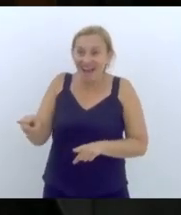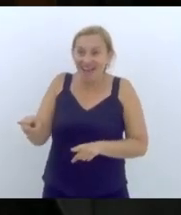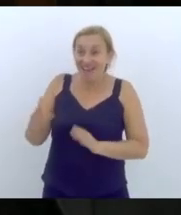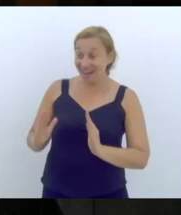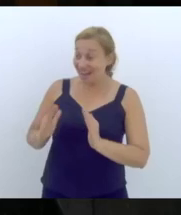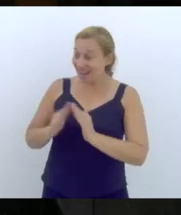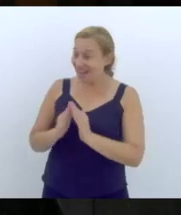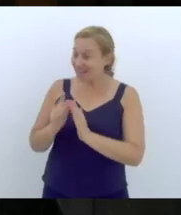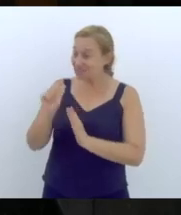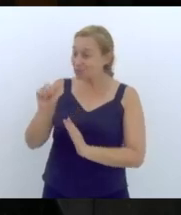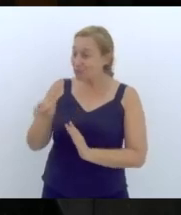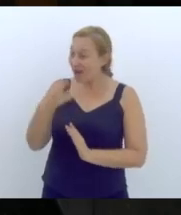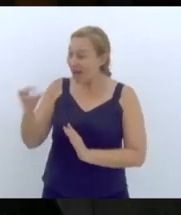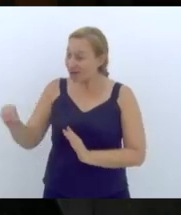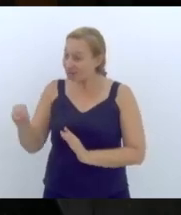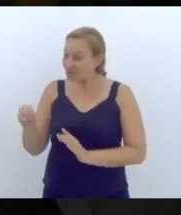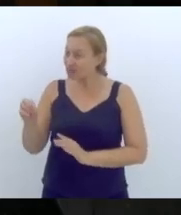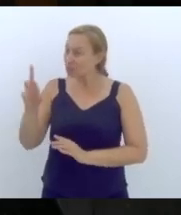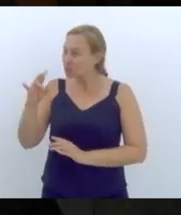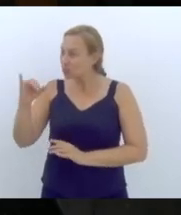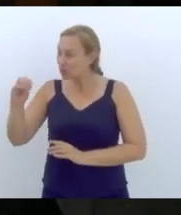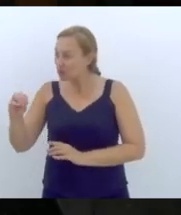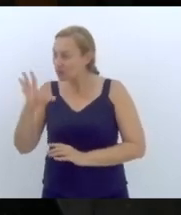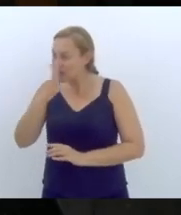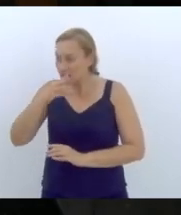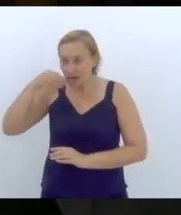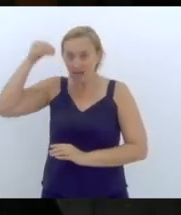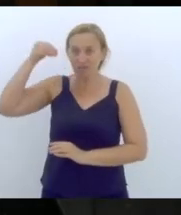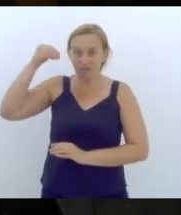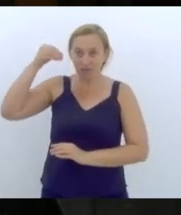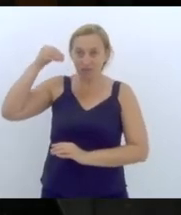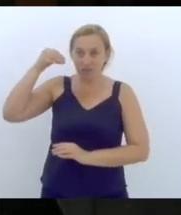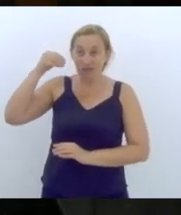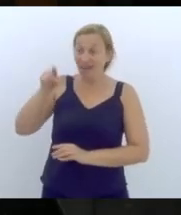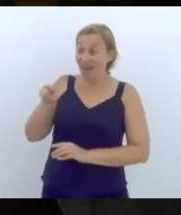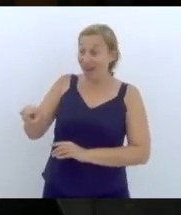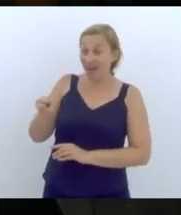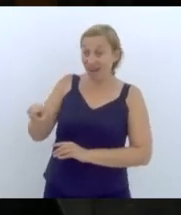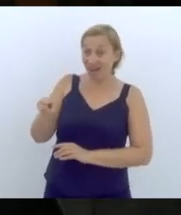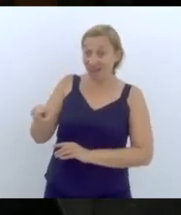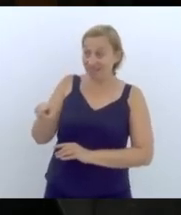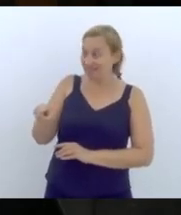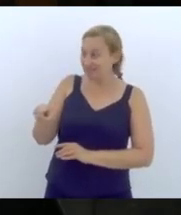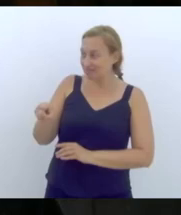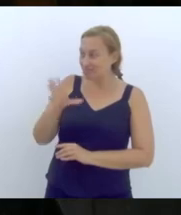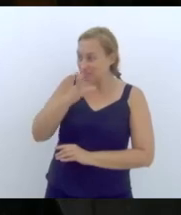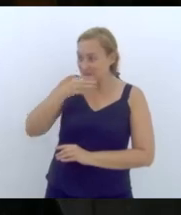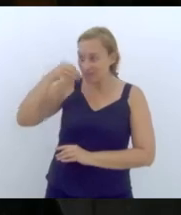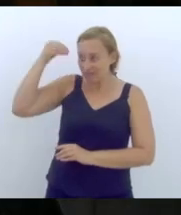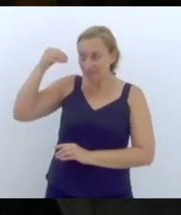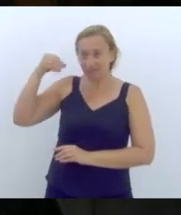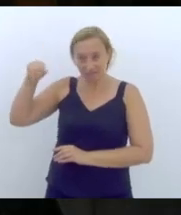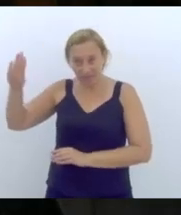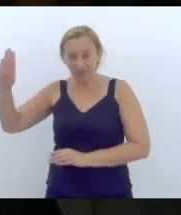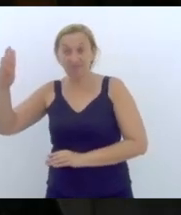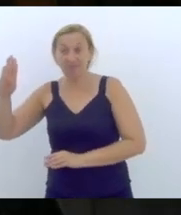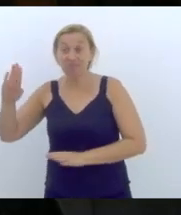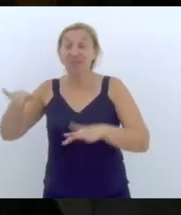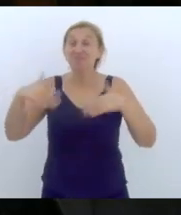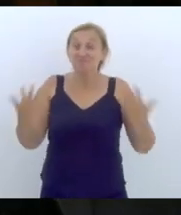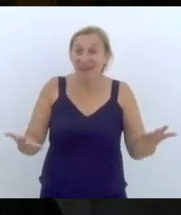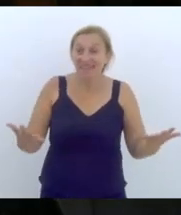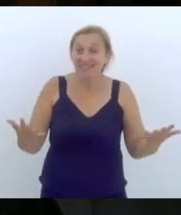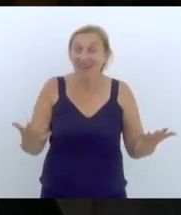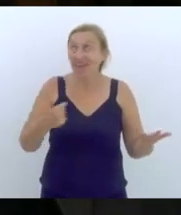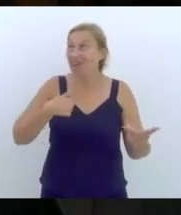casa do Barão do Rio Branco, onde foi assinado o tratado, onde o Acre passou a fazer parte do Brasil. Enfim. Eu não sou